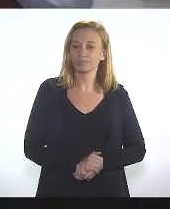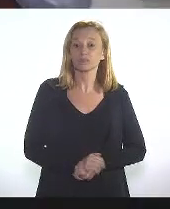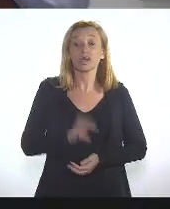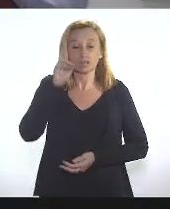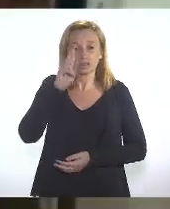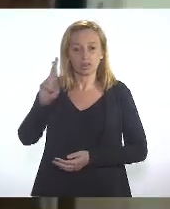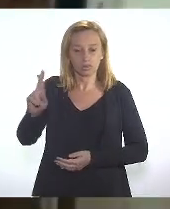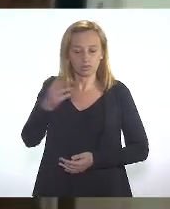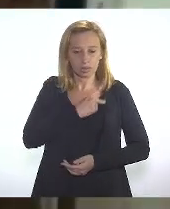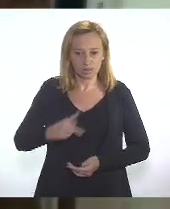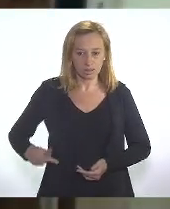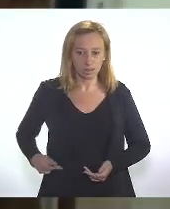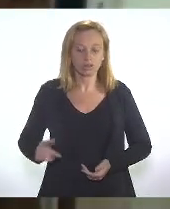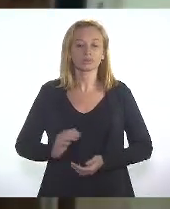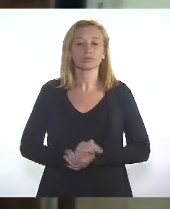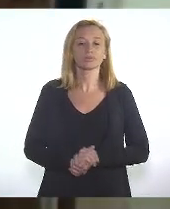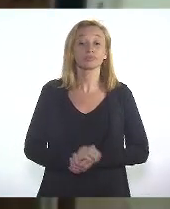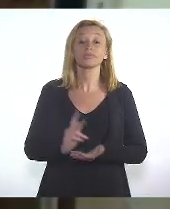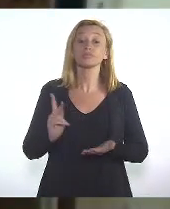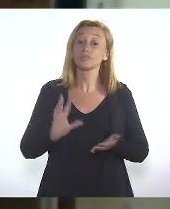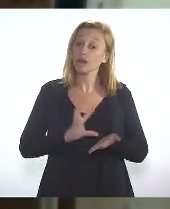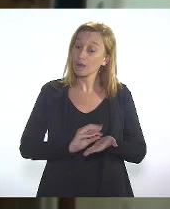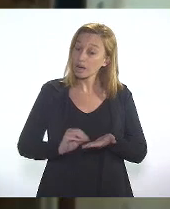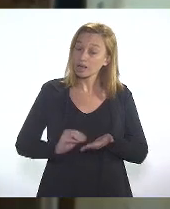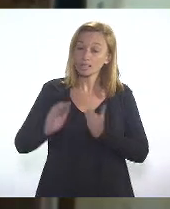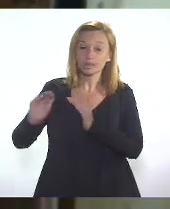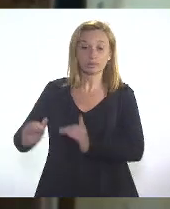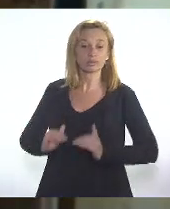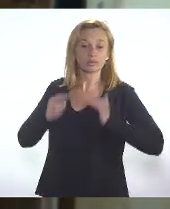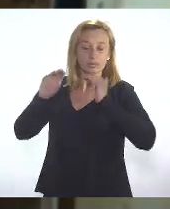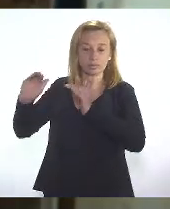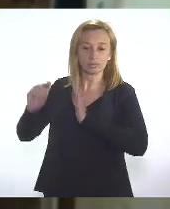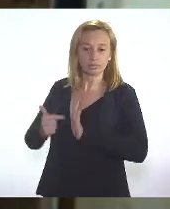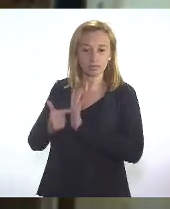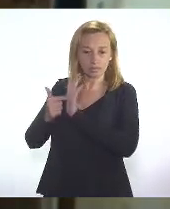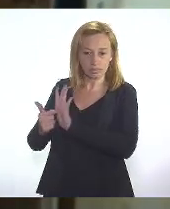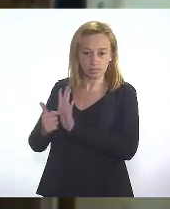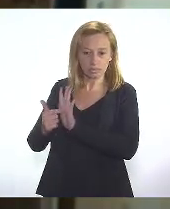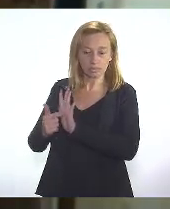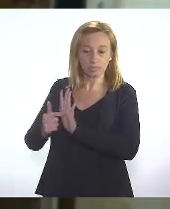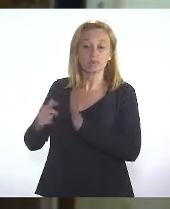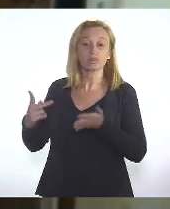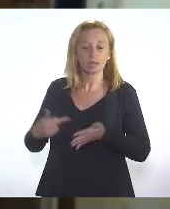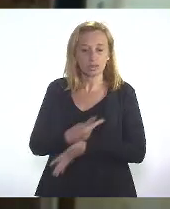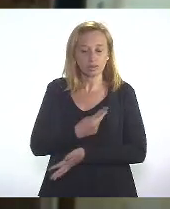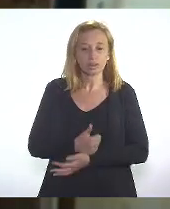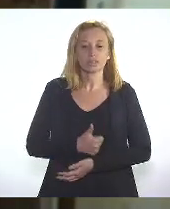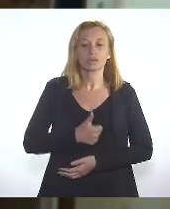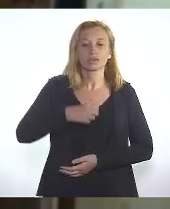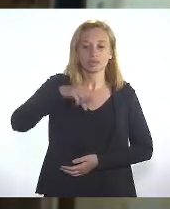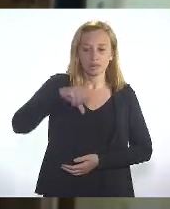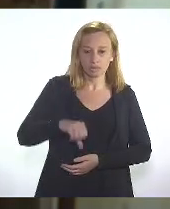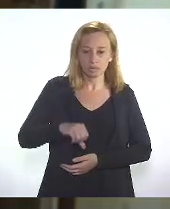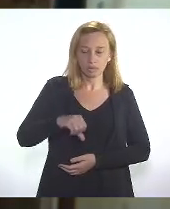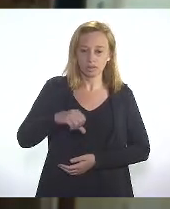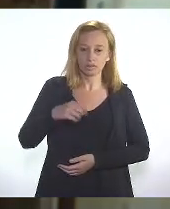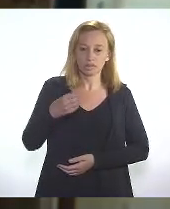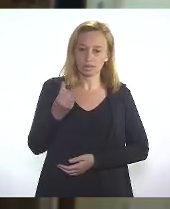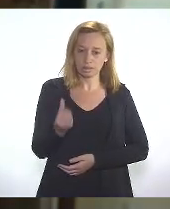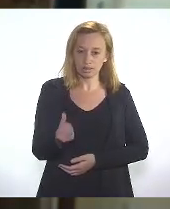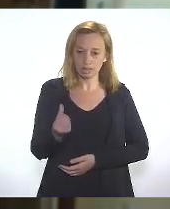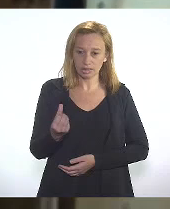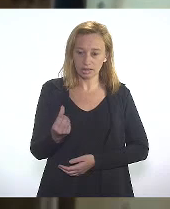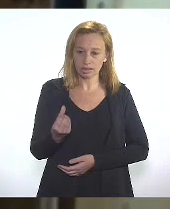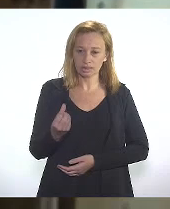Senhor presidente, a ata reflete com exatidão o ocorrido na 96ª